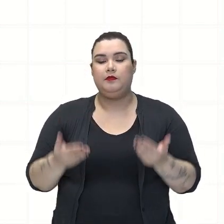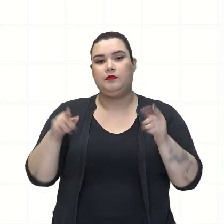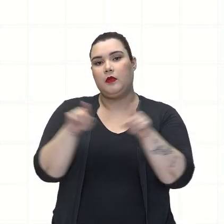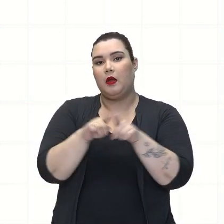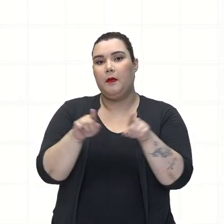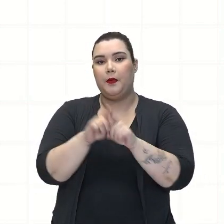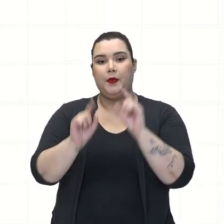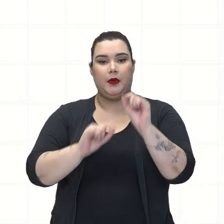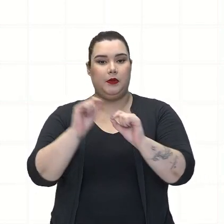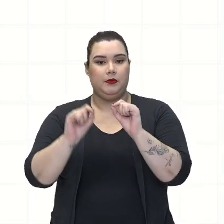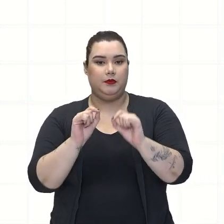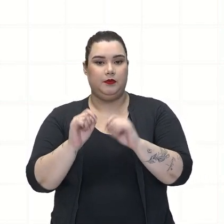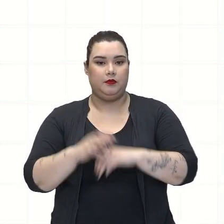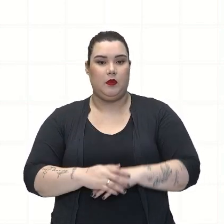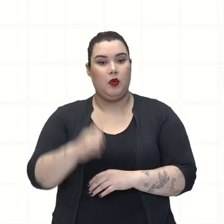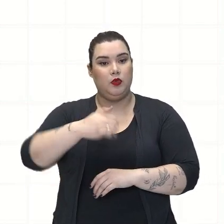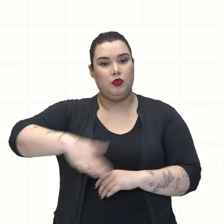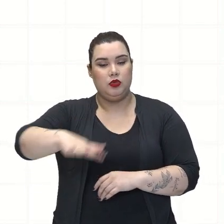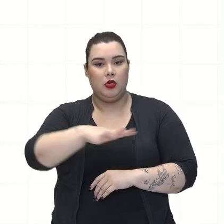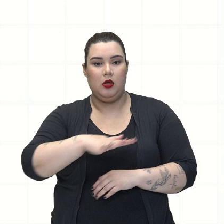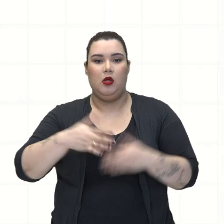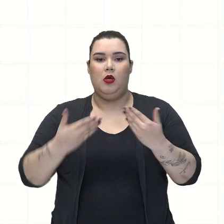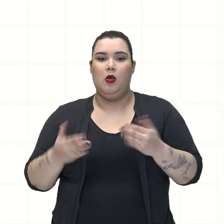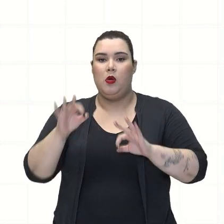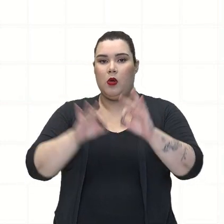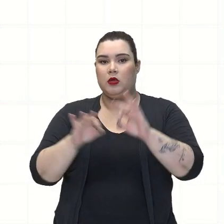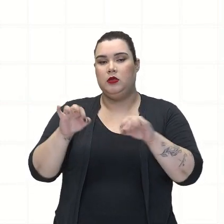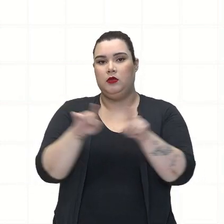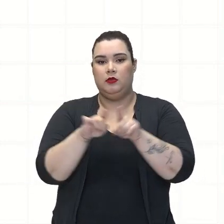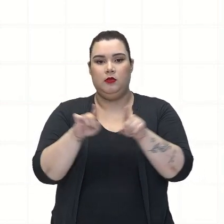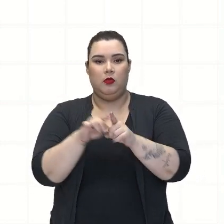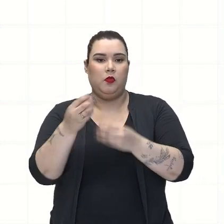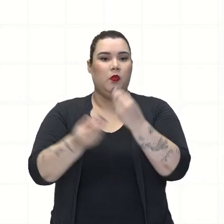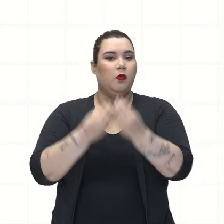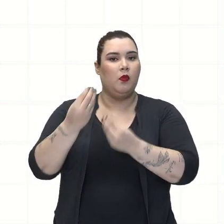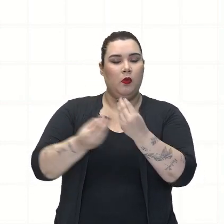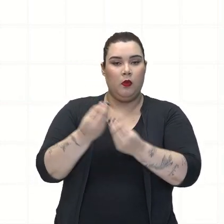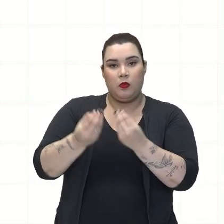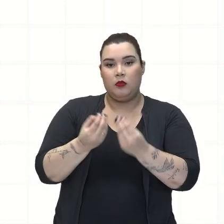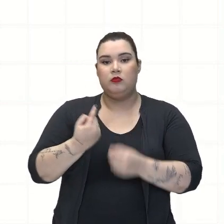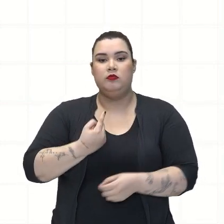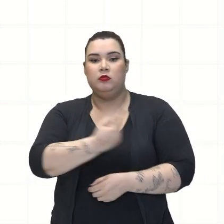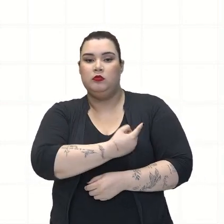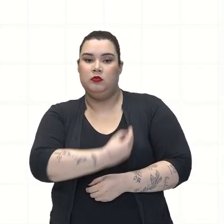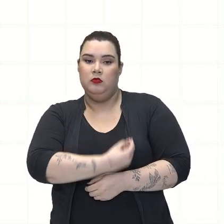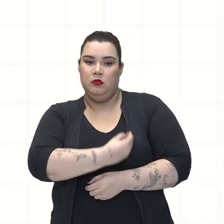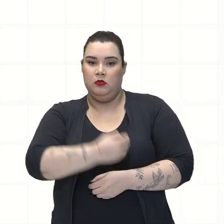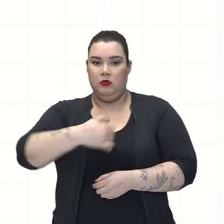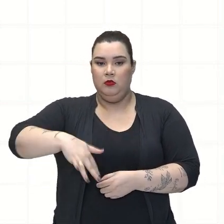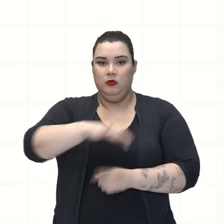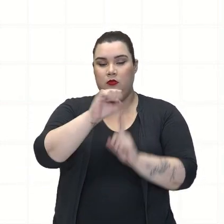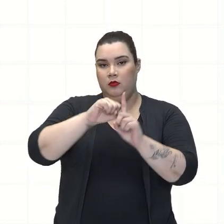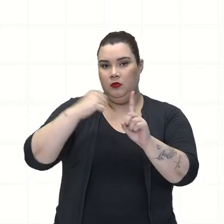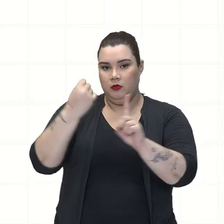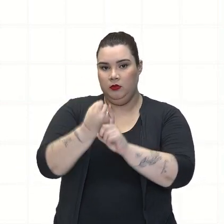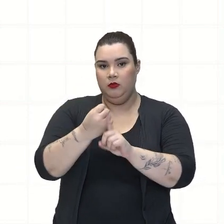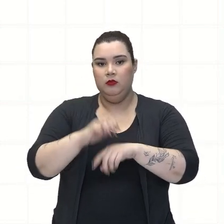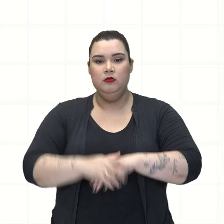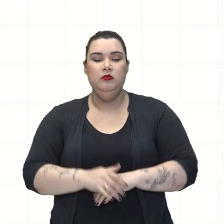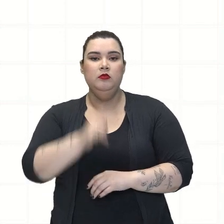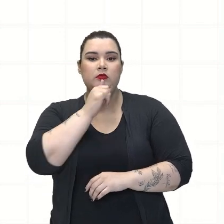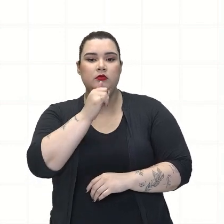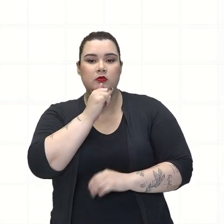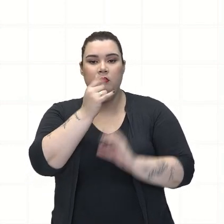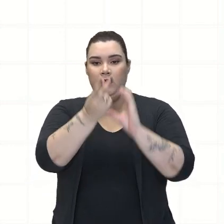forma geral, para organizar também a forma como a gente vive em sociedade, tá? Por exemplo,